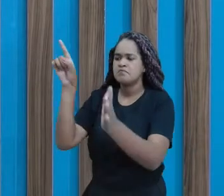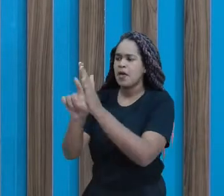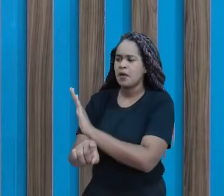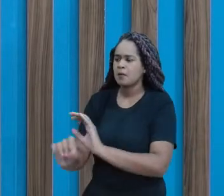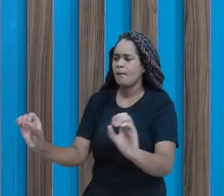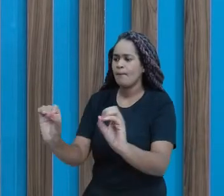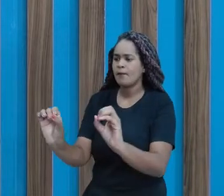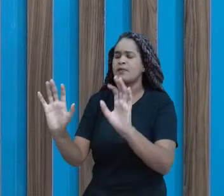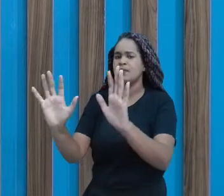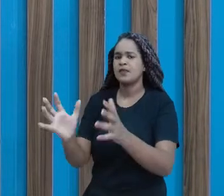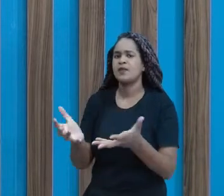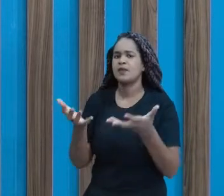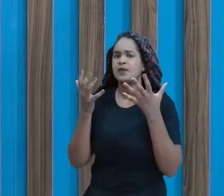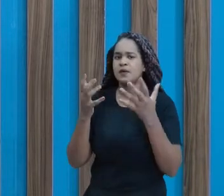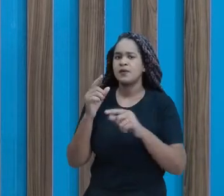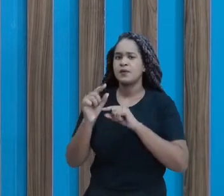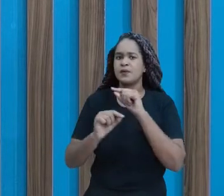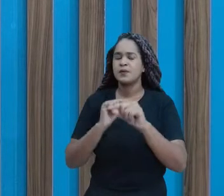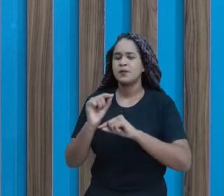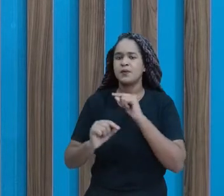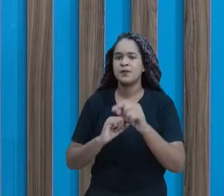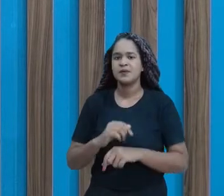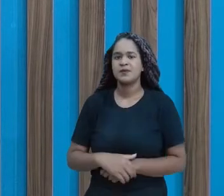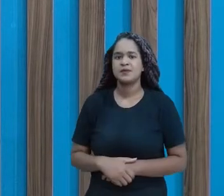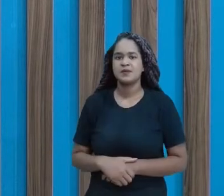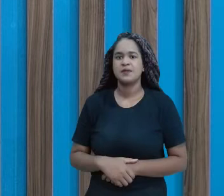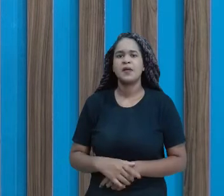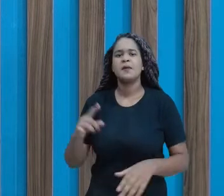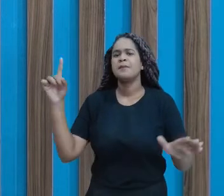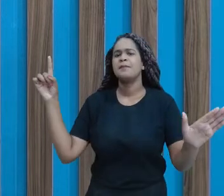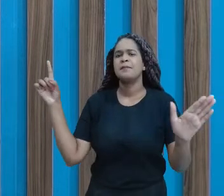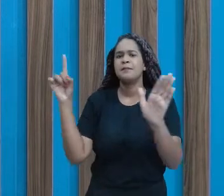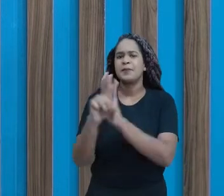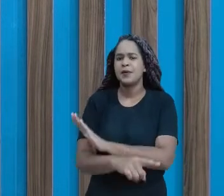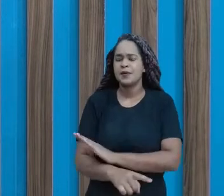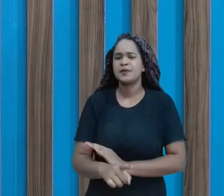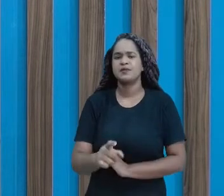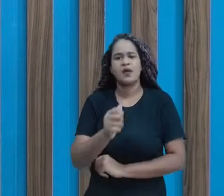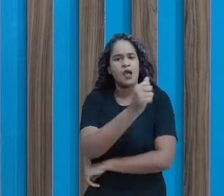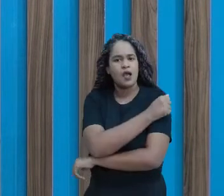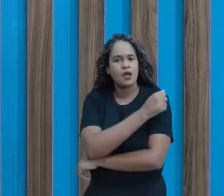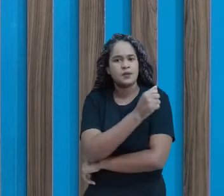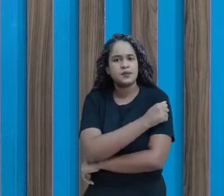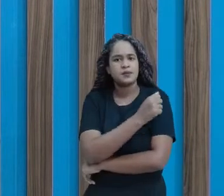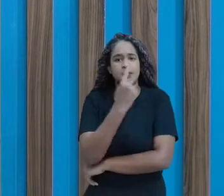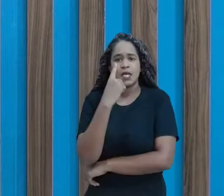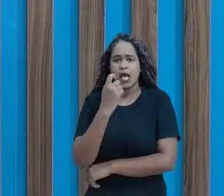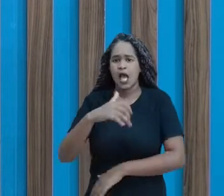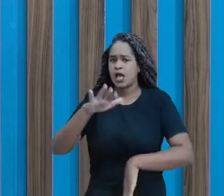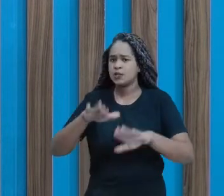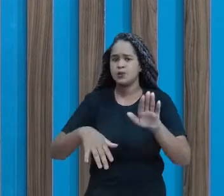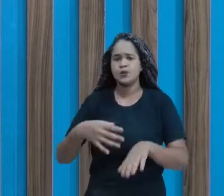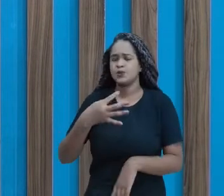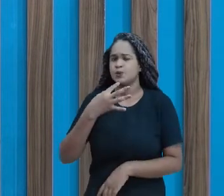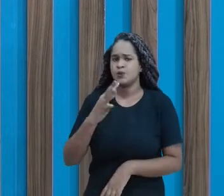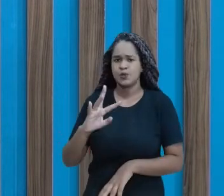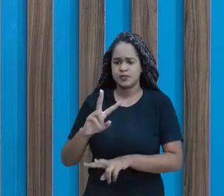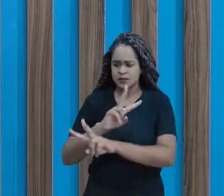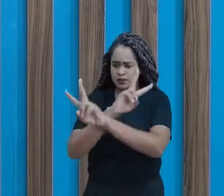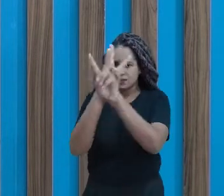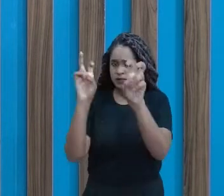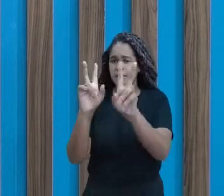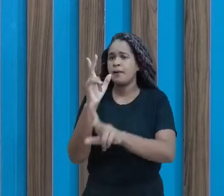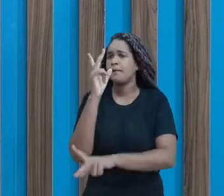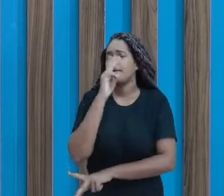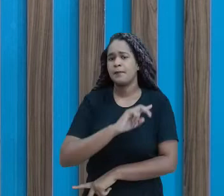no chat, mas eu vou fazer esse papel, né, de trazer sim. uma pergunta, aquele estudante que está ali bem interessado e não conhece muito sobre o tema, mas me parece